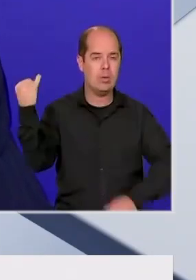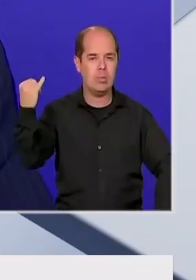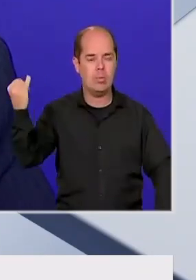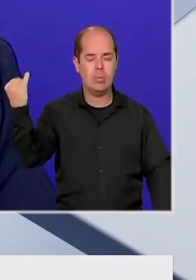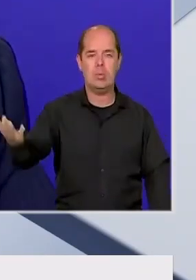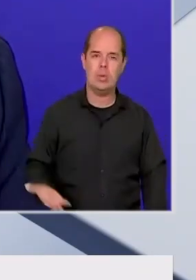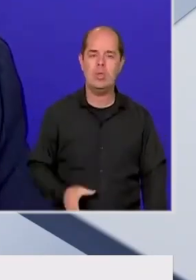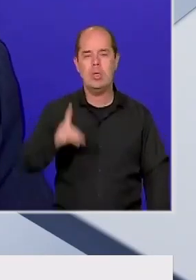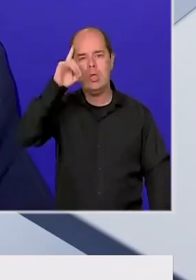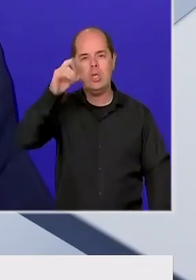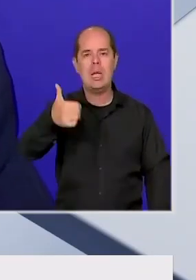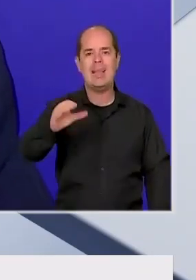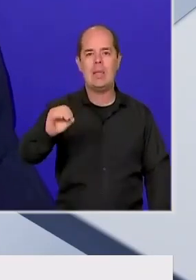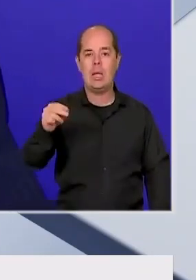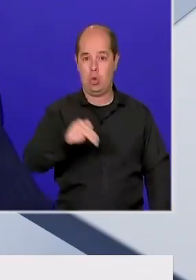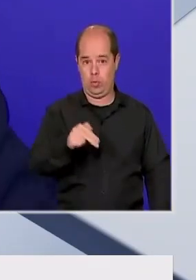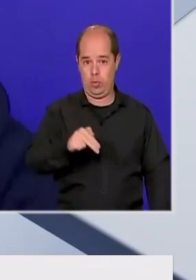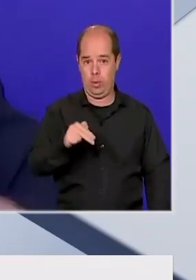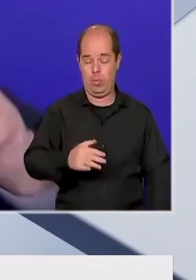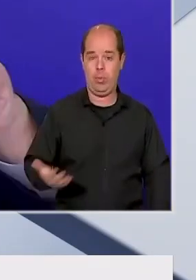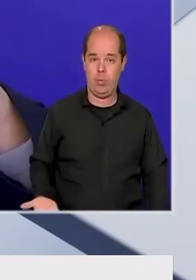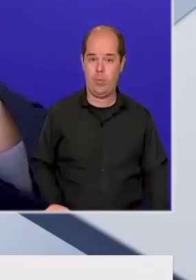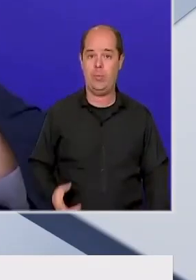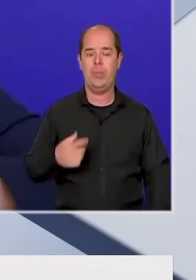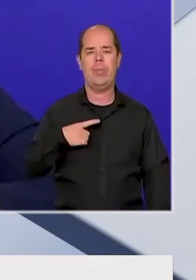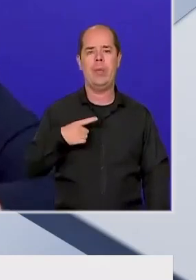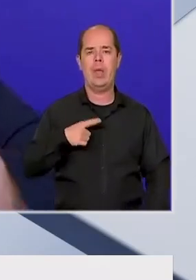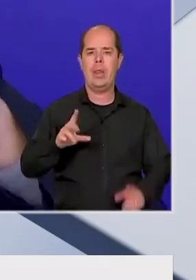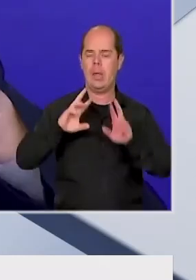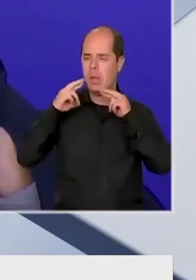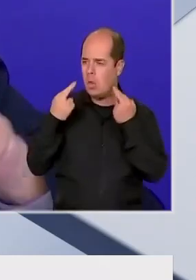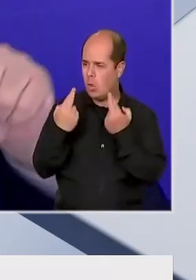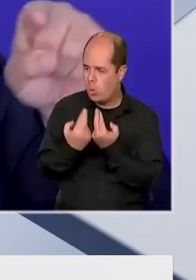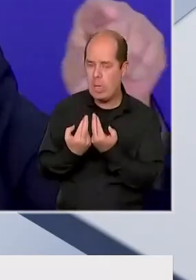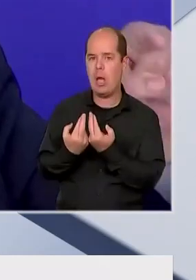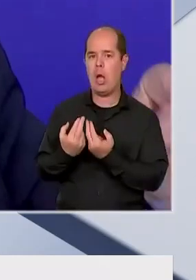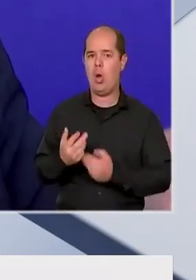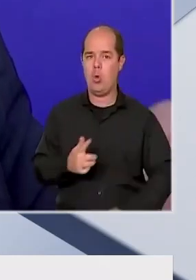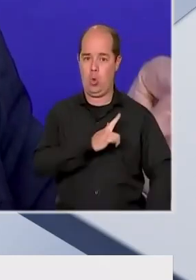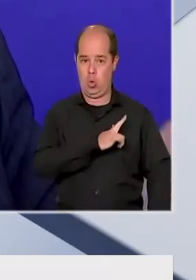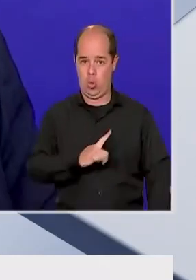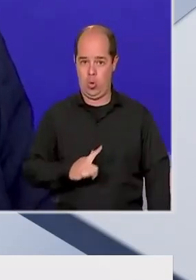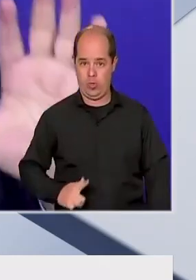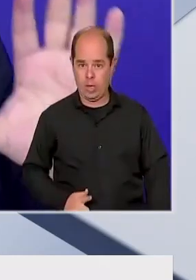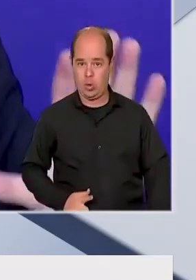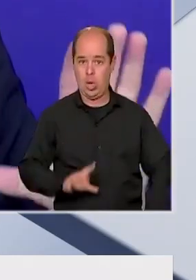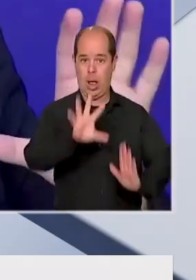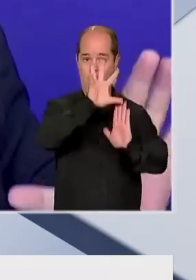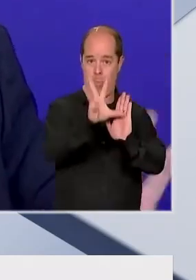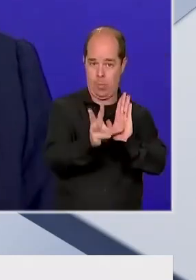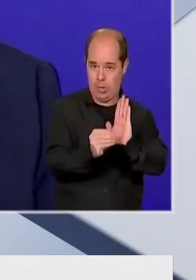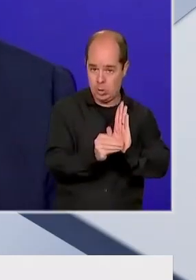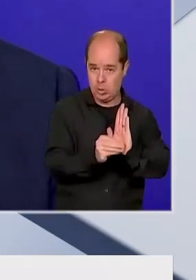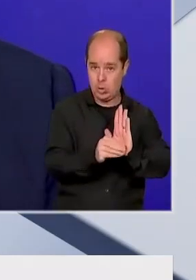essas metas da Polícia Civil para esclarecer crime é importante fazer essa organização institucional porque se você viver